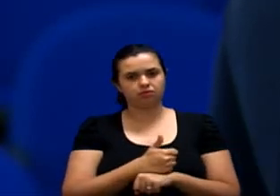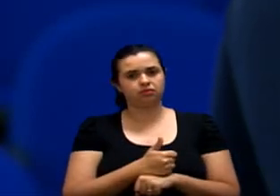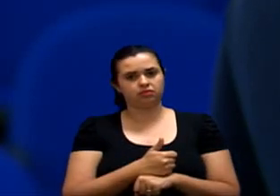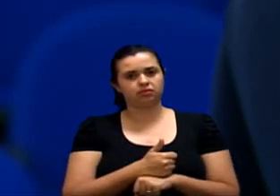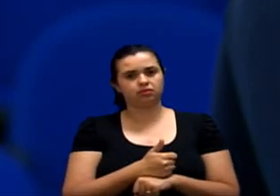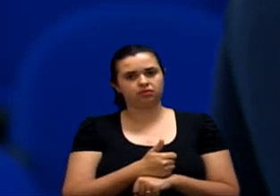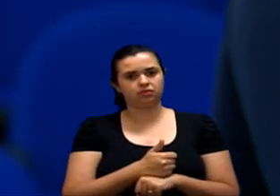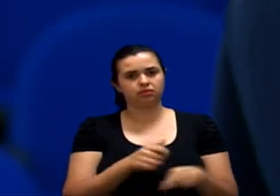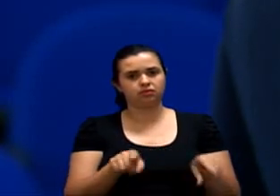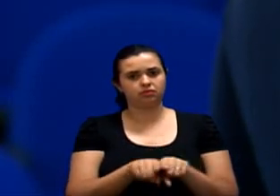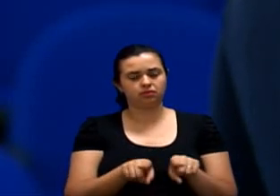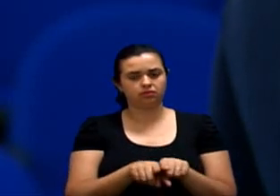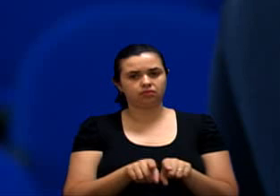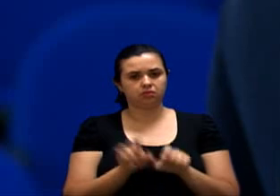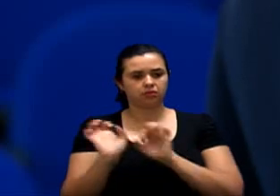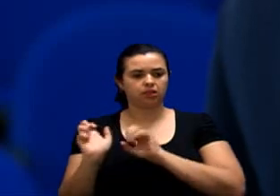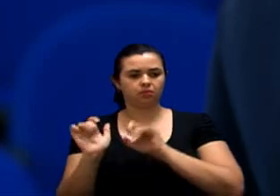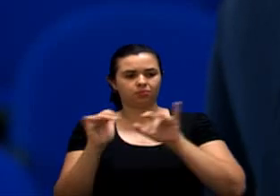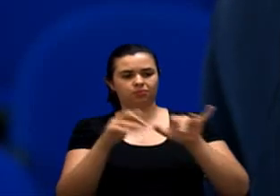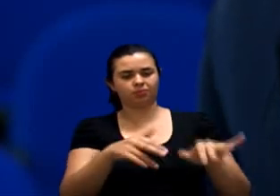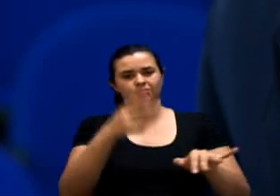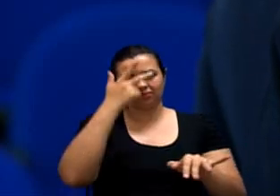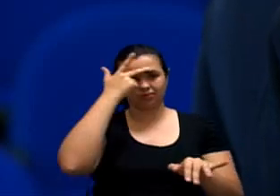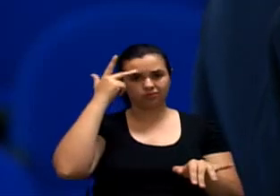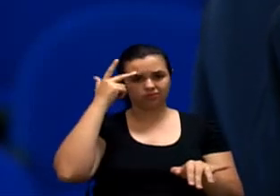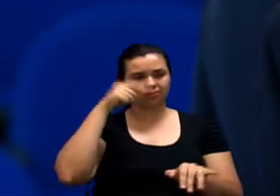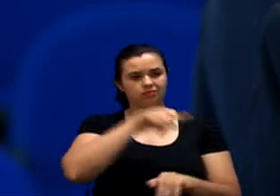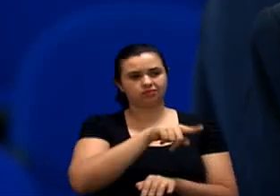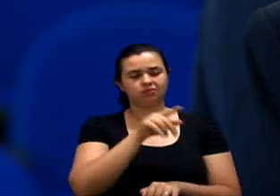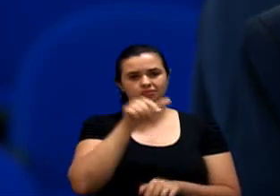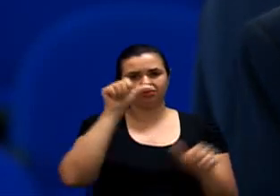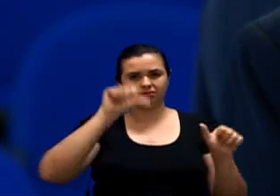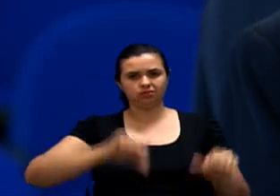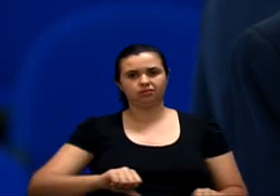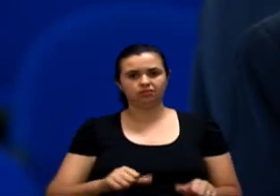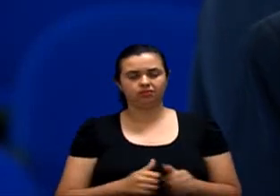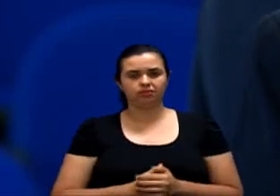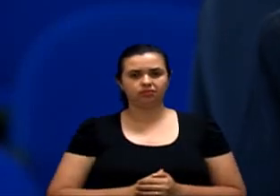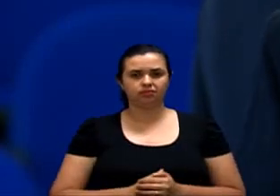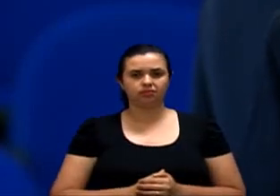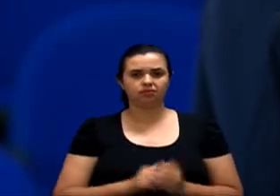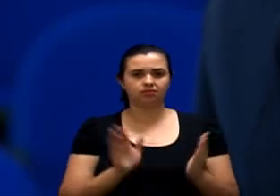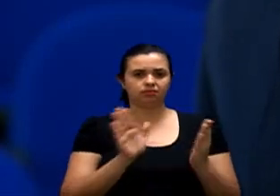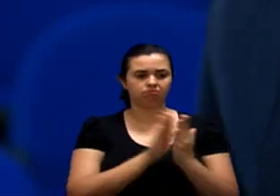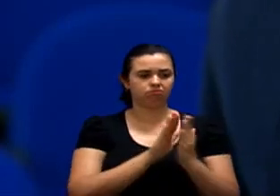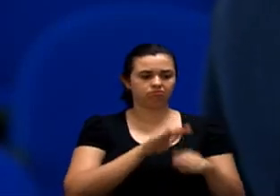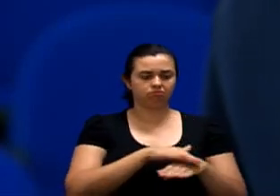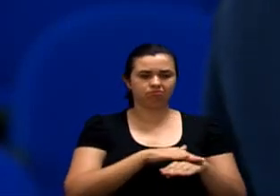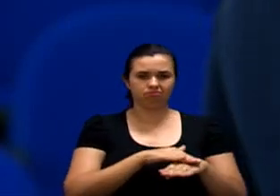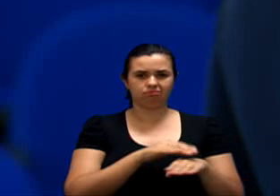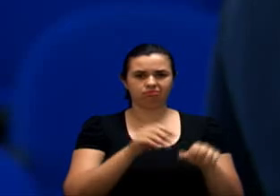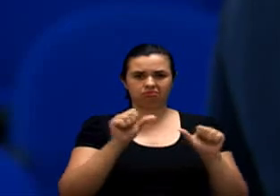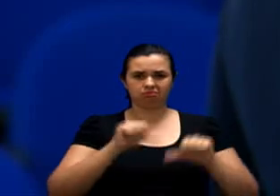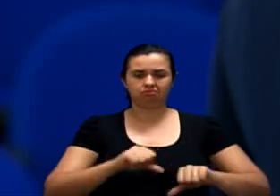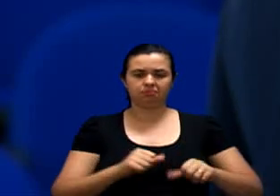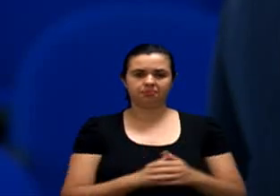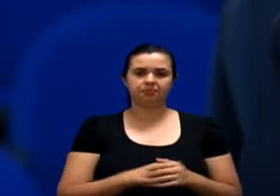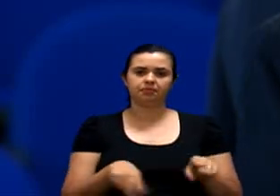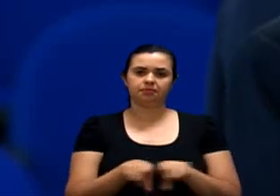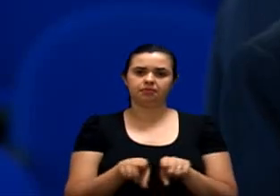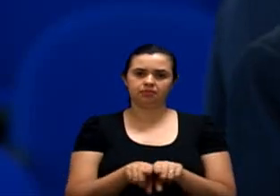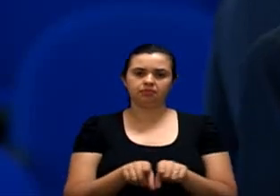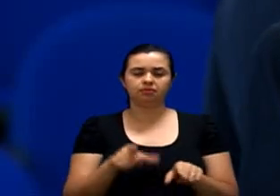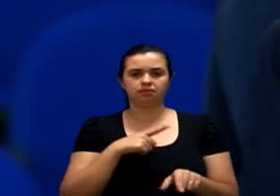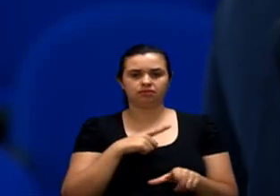e atendem mais pessoas. E atendem mal, né? No caso aqui, nós temos esse convênio com a Santa Casa,